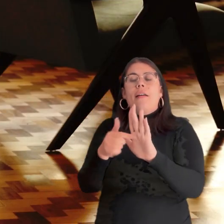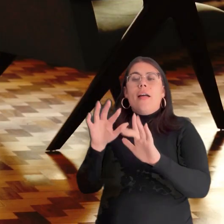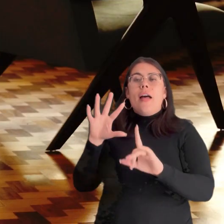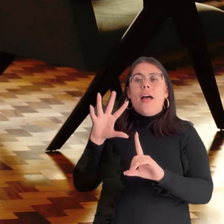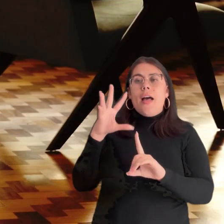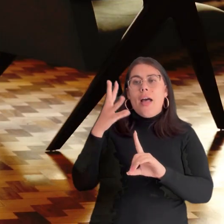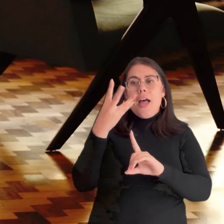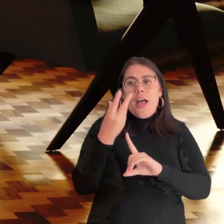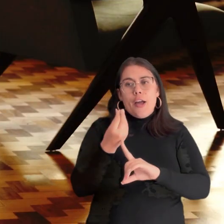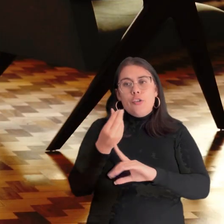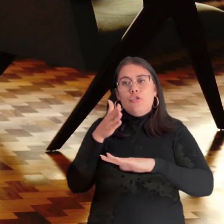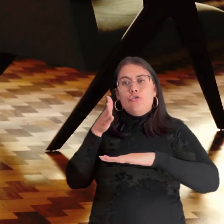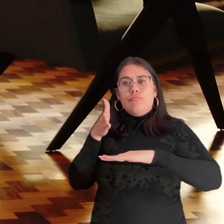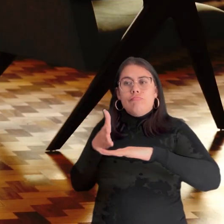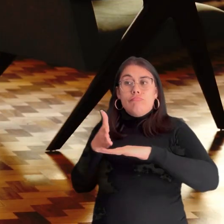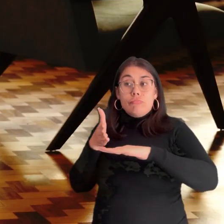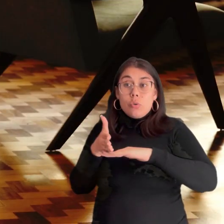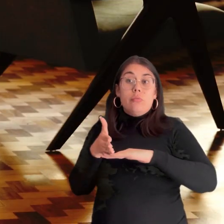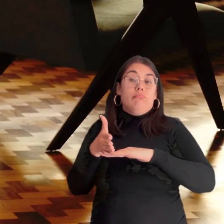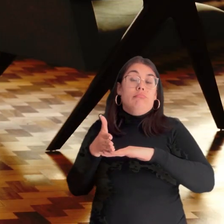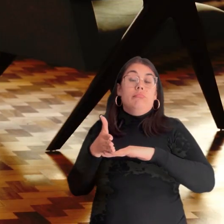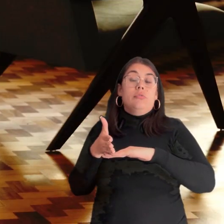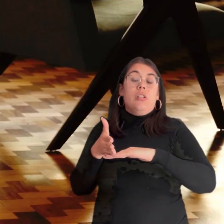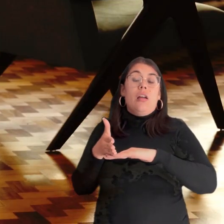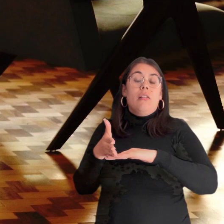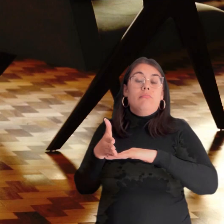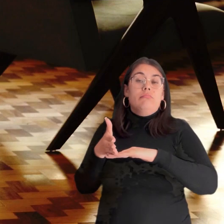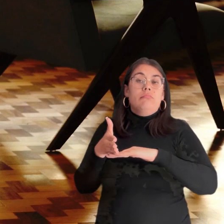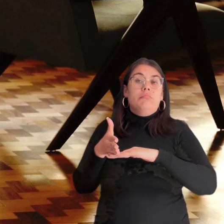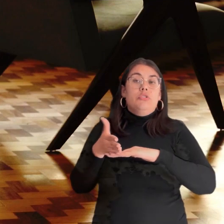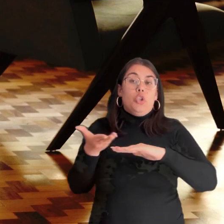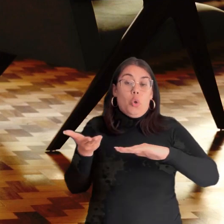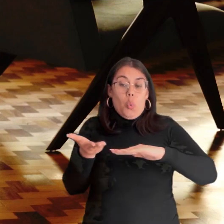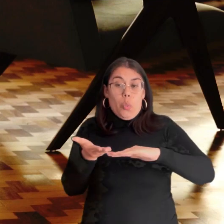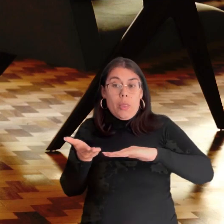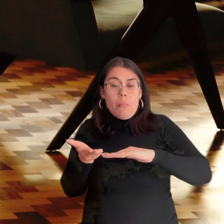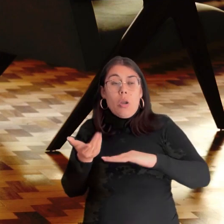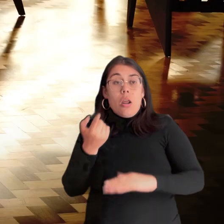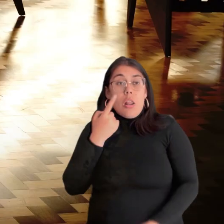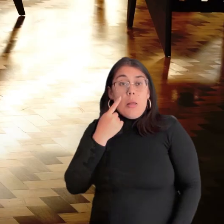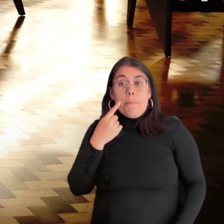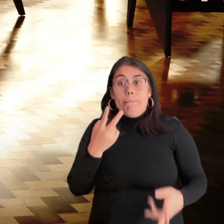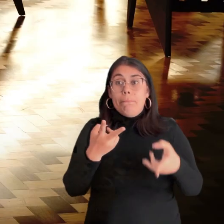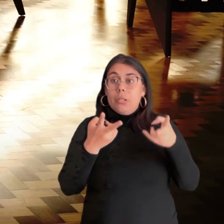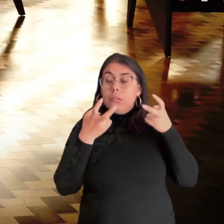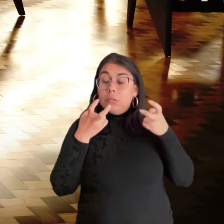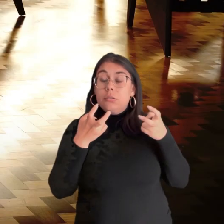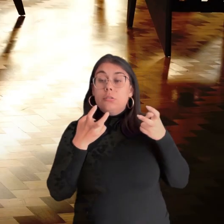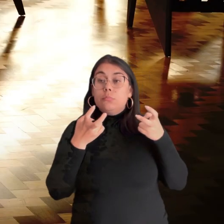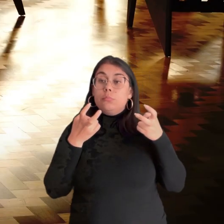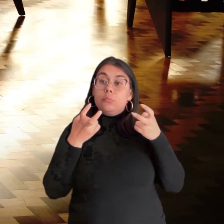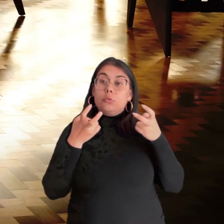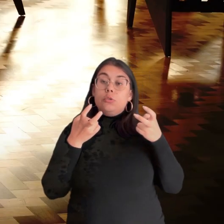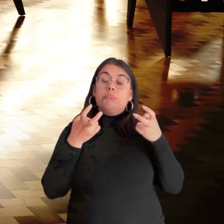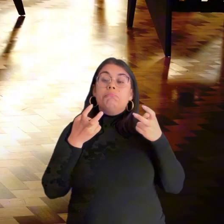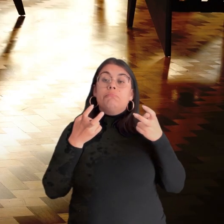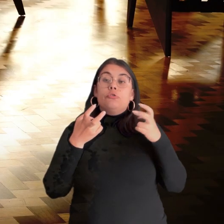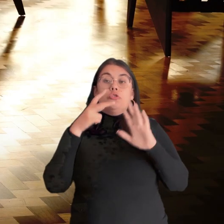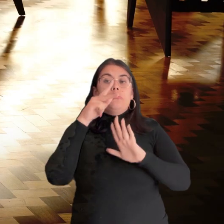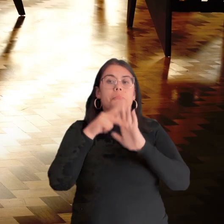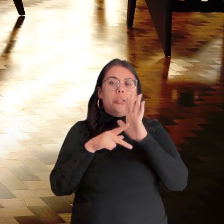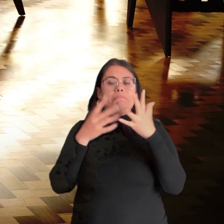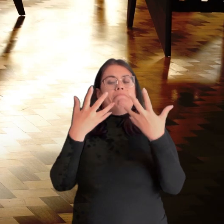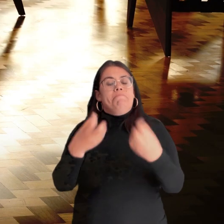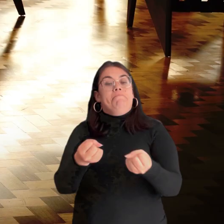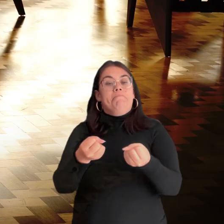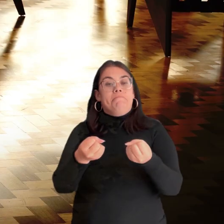e de cara entramos no projeto. Aí o primeiro passo de um